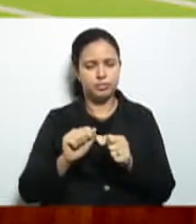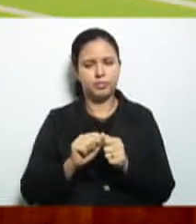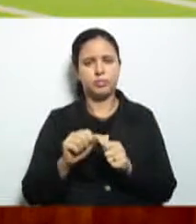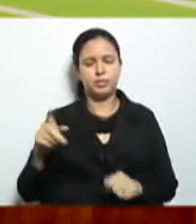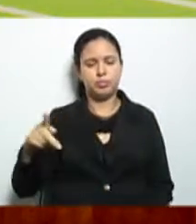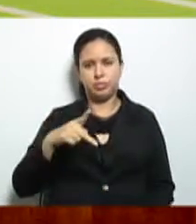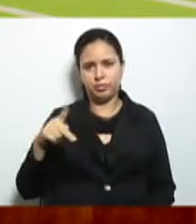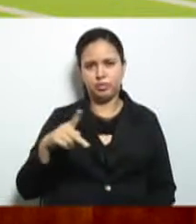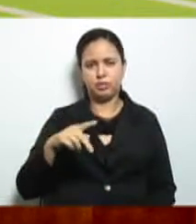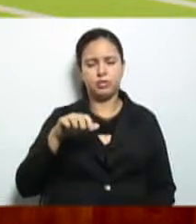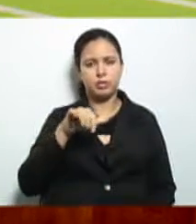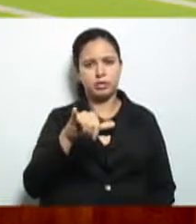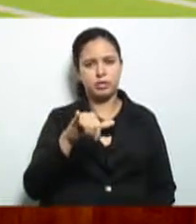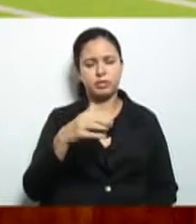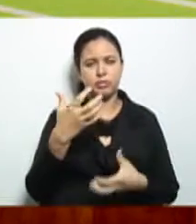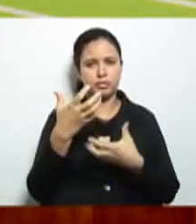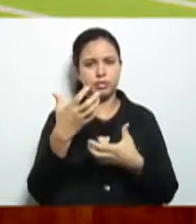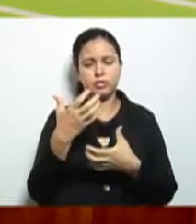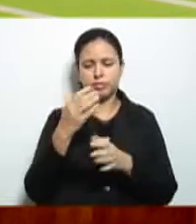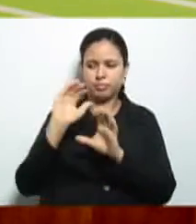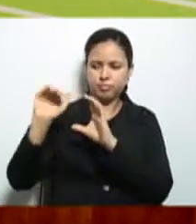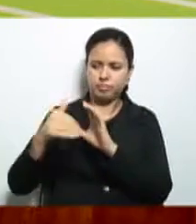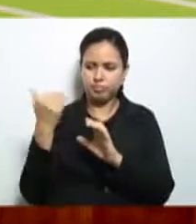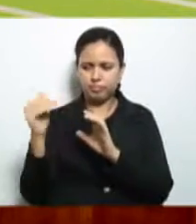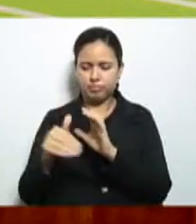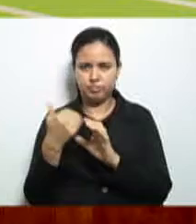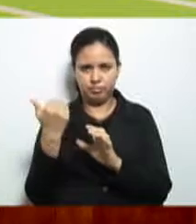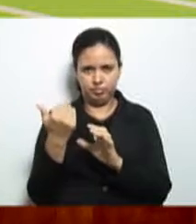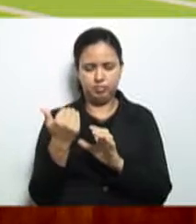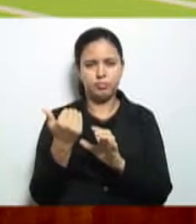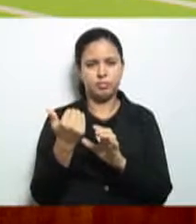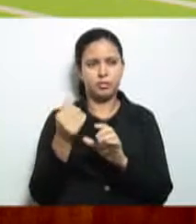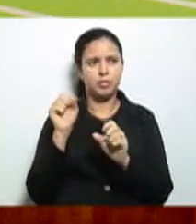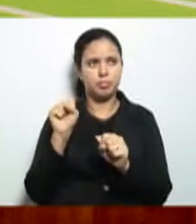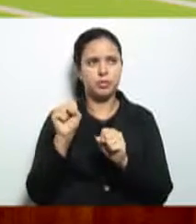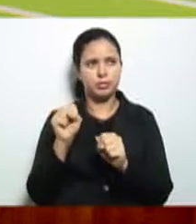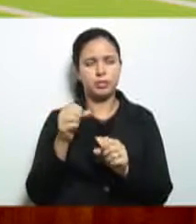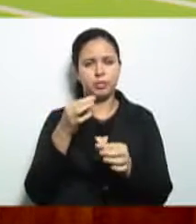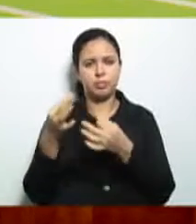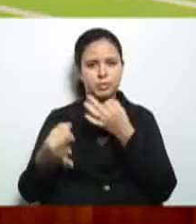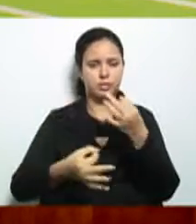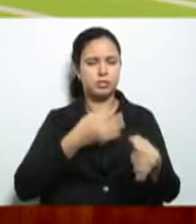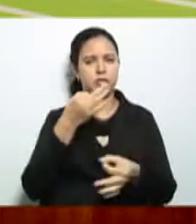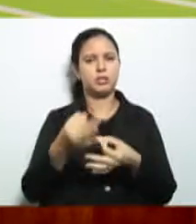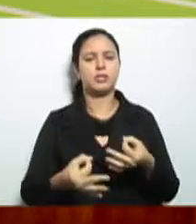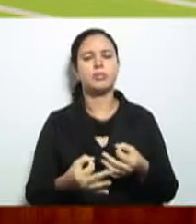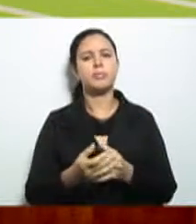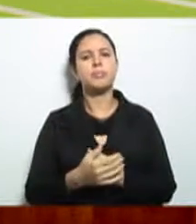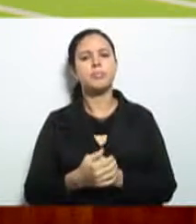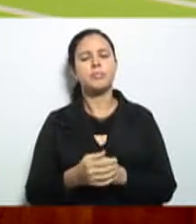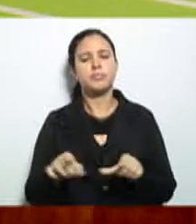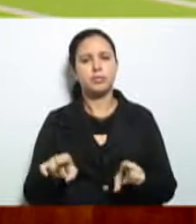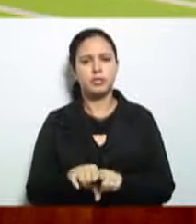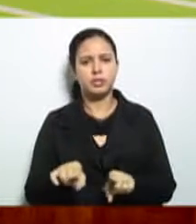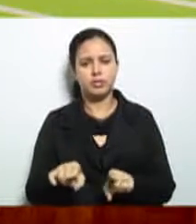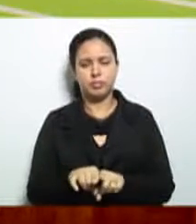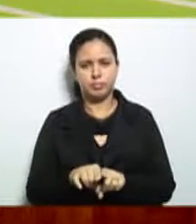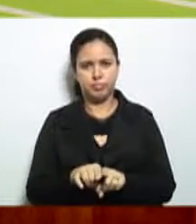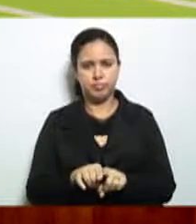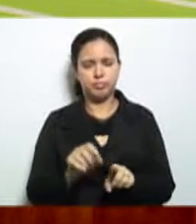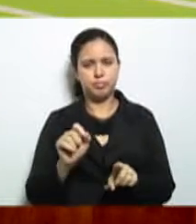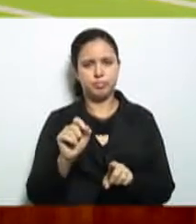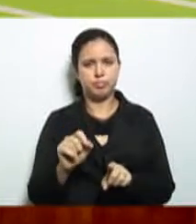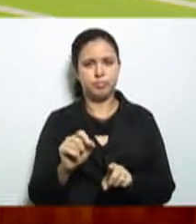quiserem compartilhar também os trabalhos realizados para que a gente possa comentar nas nossas aulas, que a gente possa fazer os destaques.